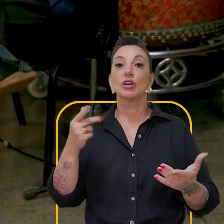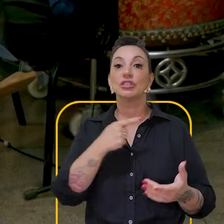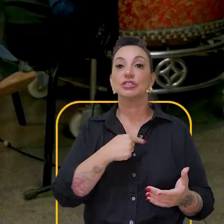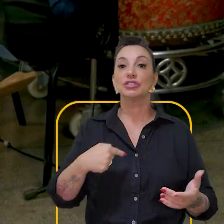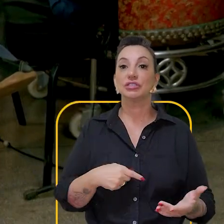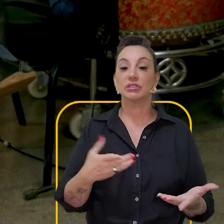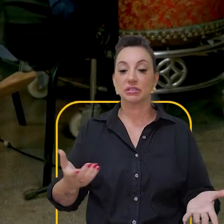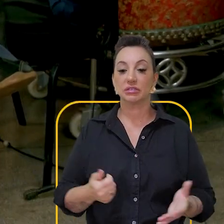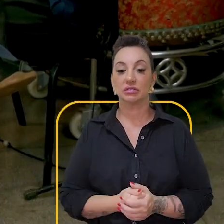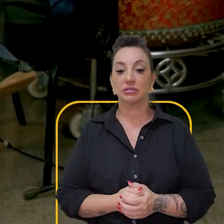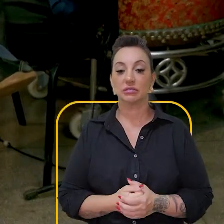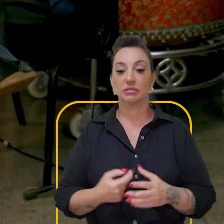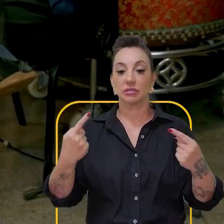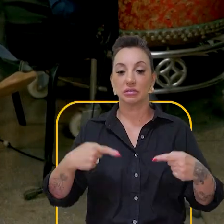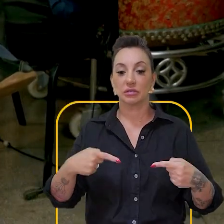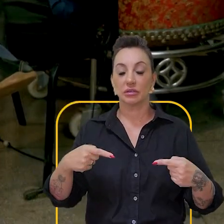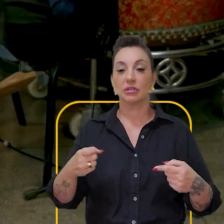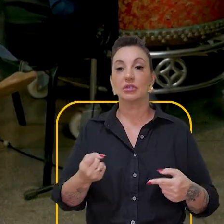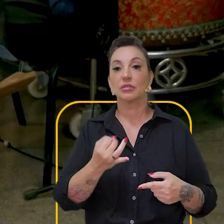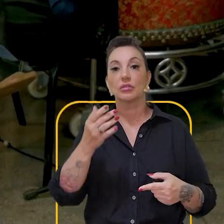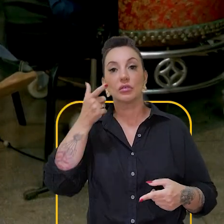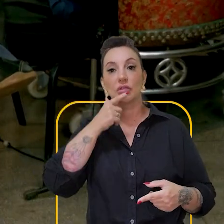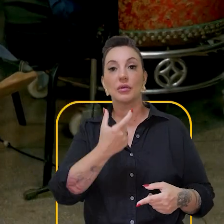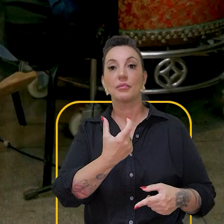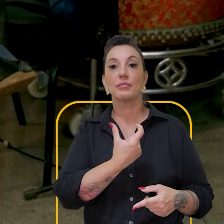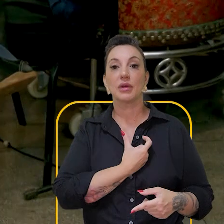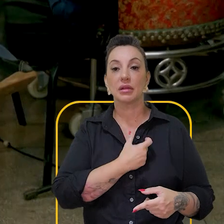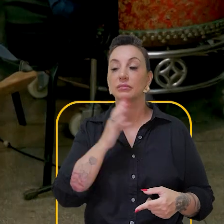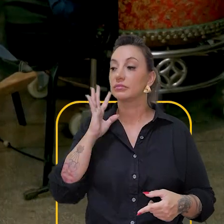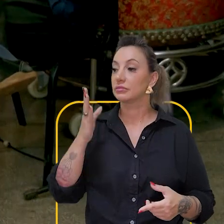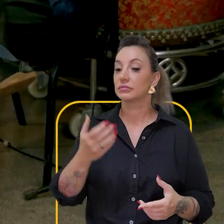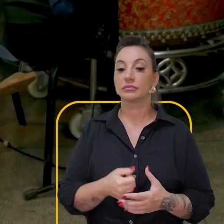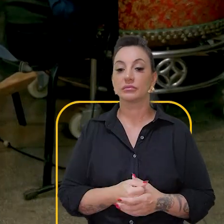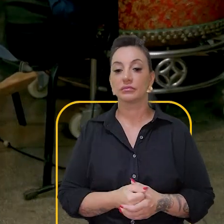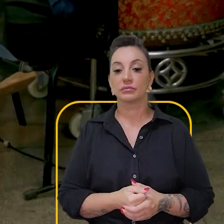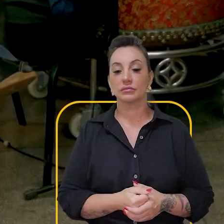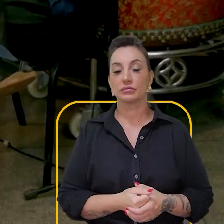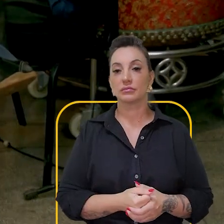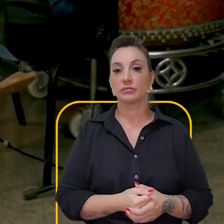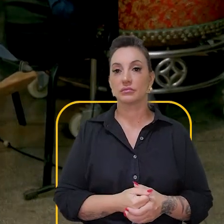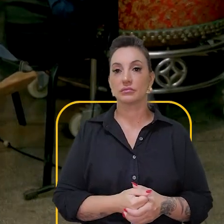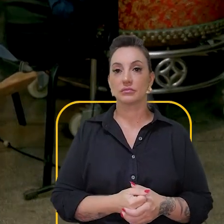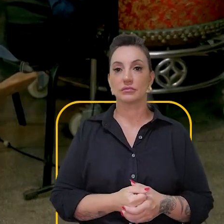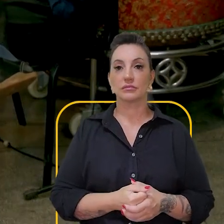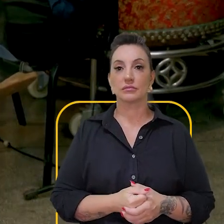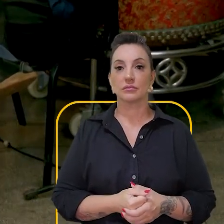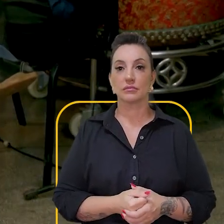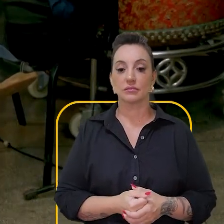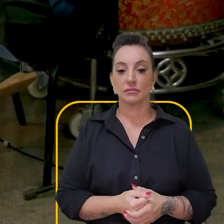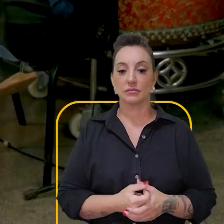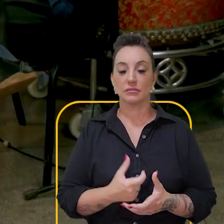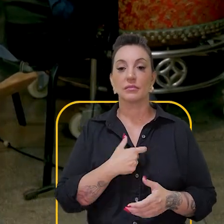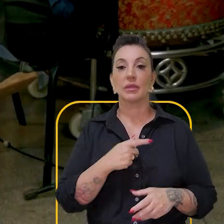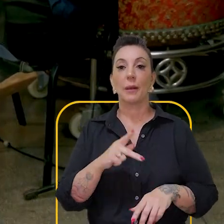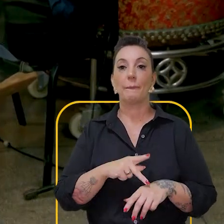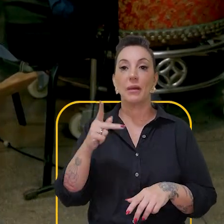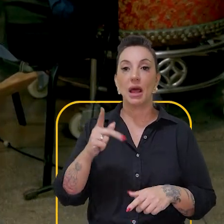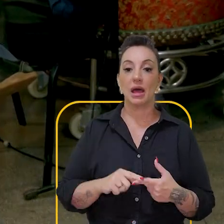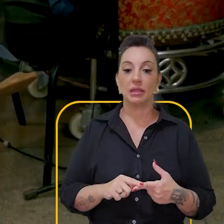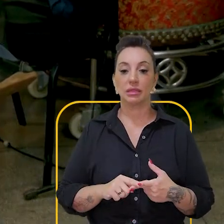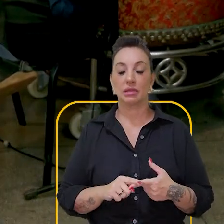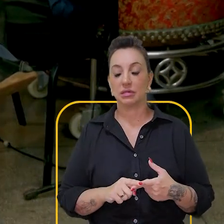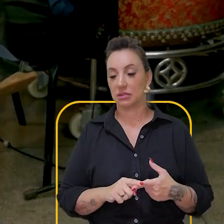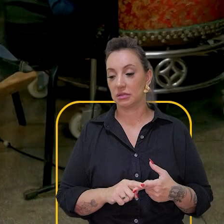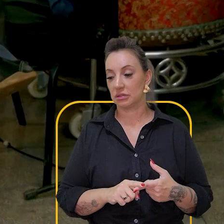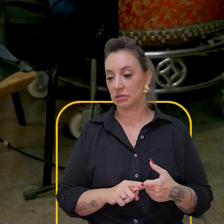eh medalha de prata o teve um menino lá que parece que ganhou ouro uhum eh mas eu